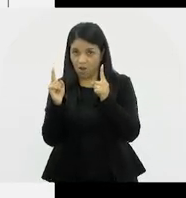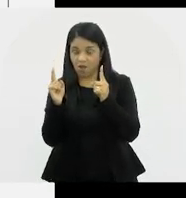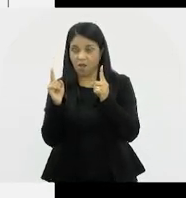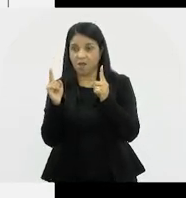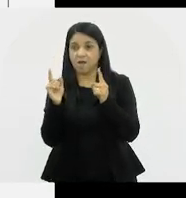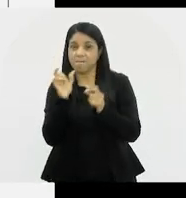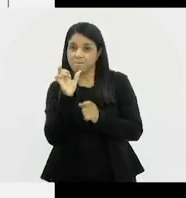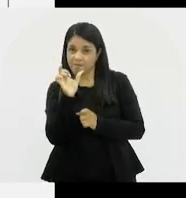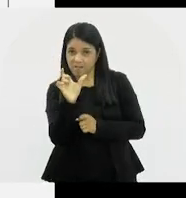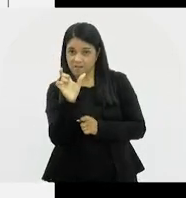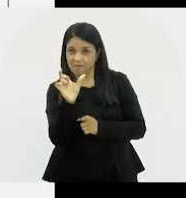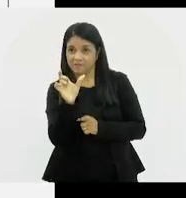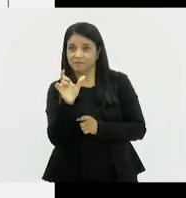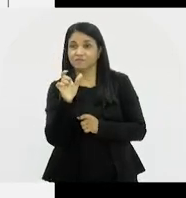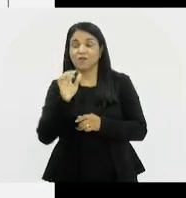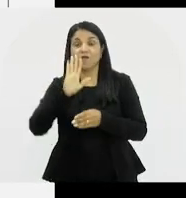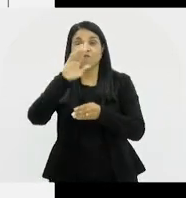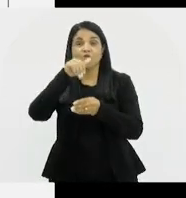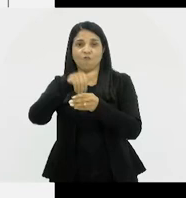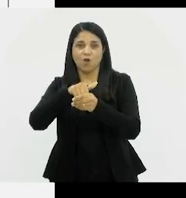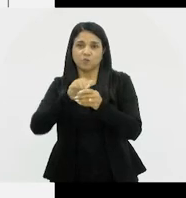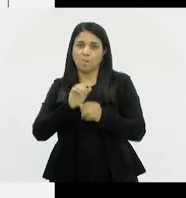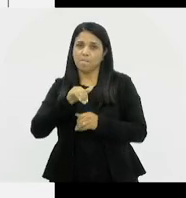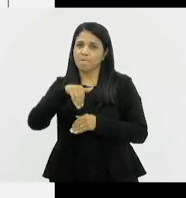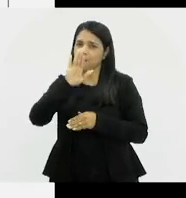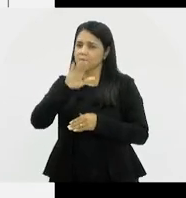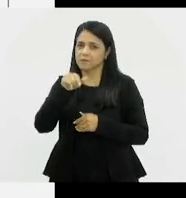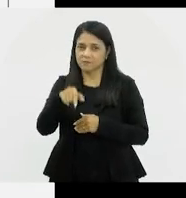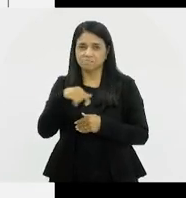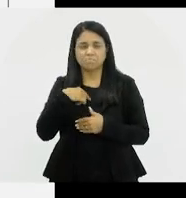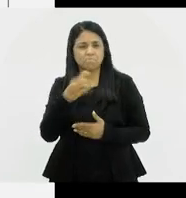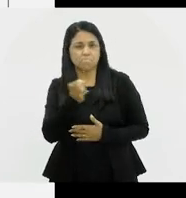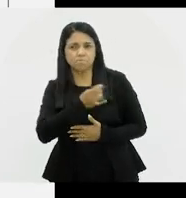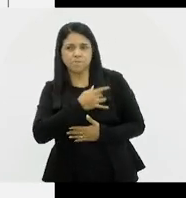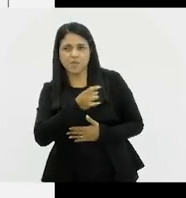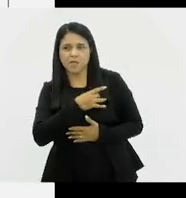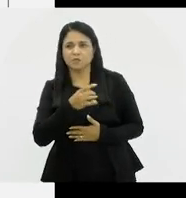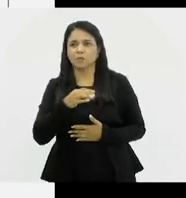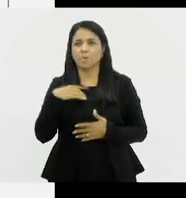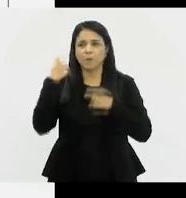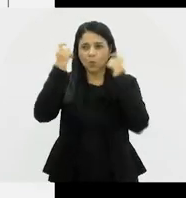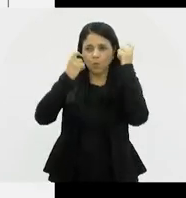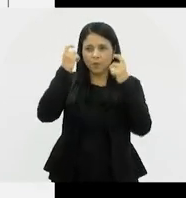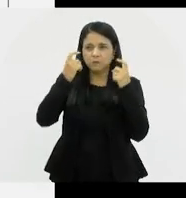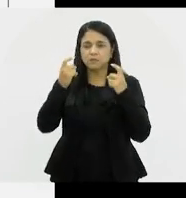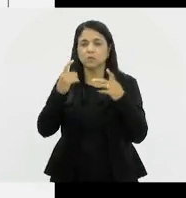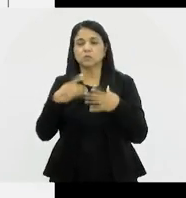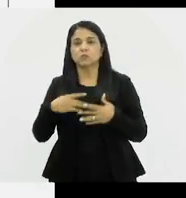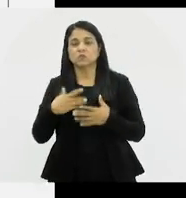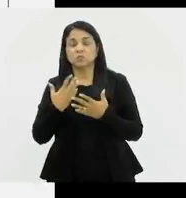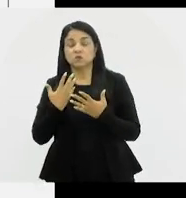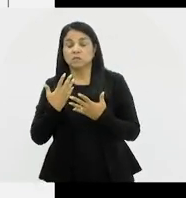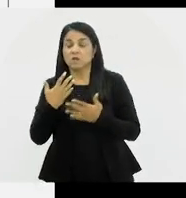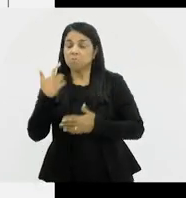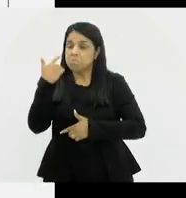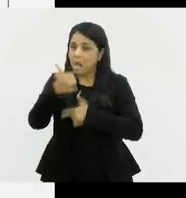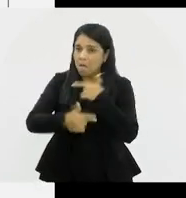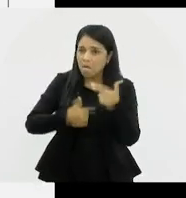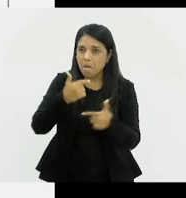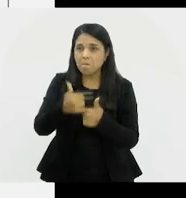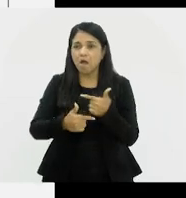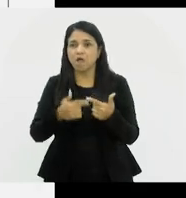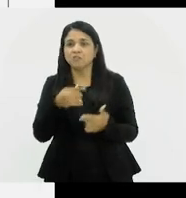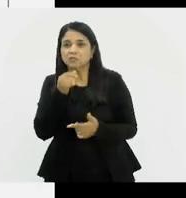deram voto para aquele nome. Então, preocupação, medo, sobrecarga, tristeza, depressão, sofrimento,